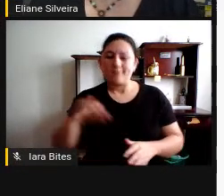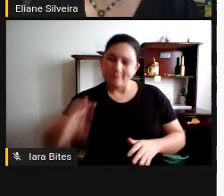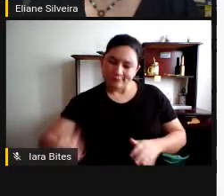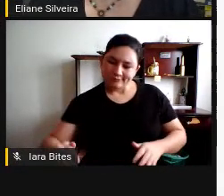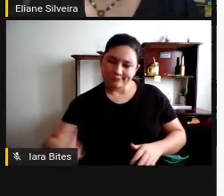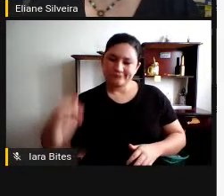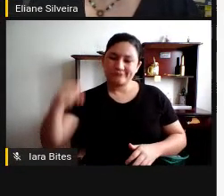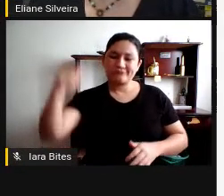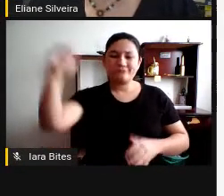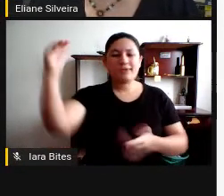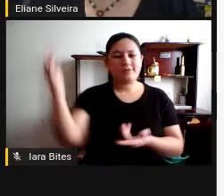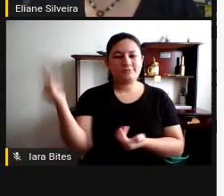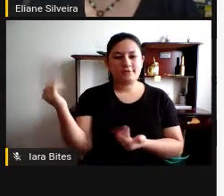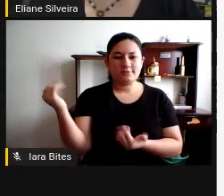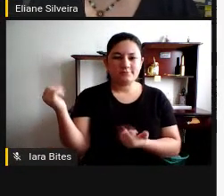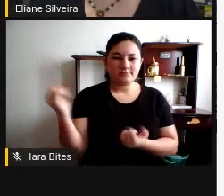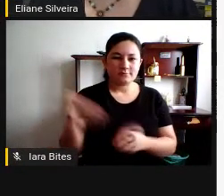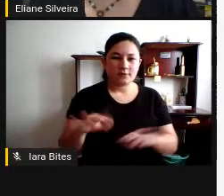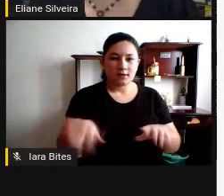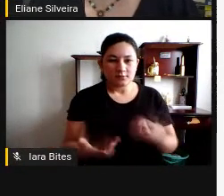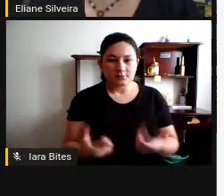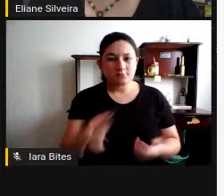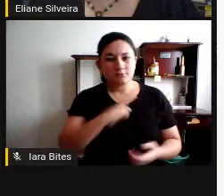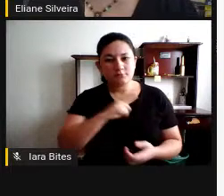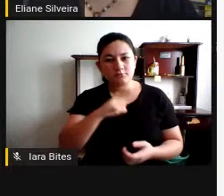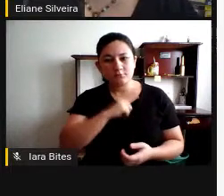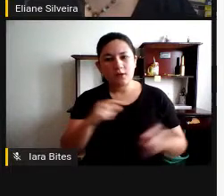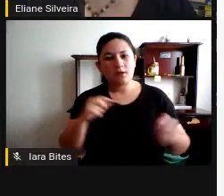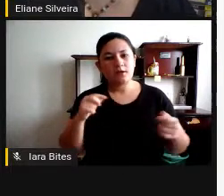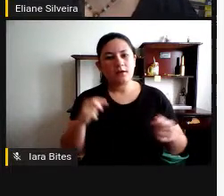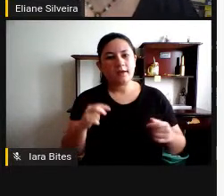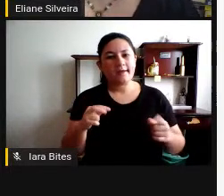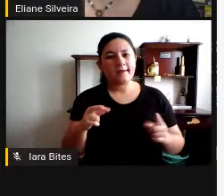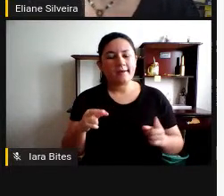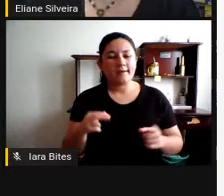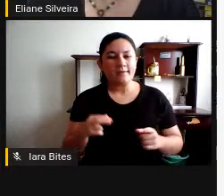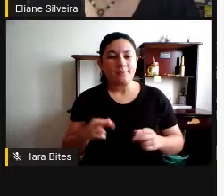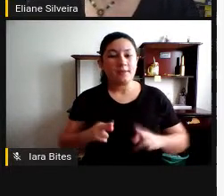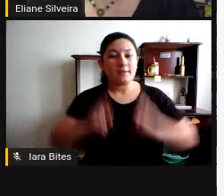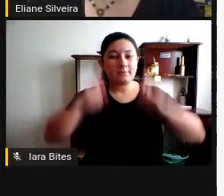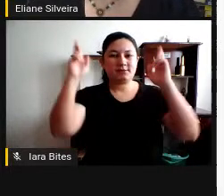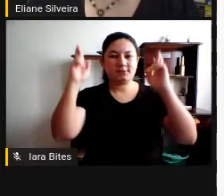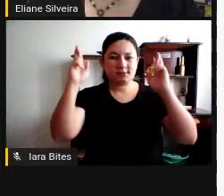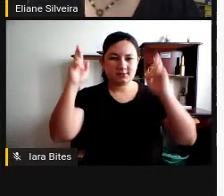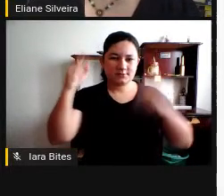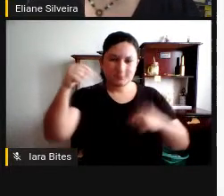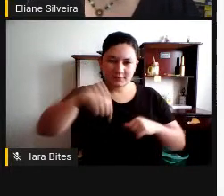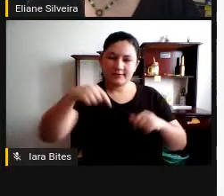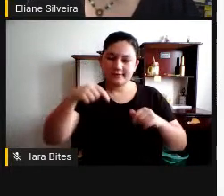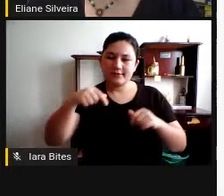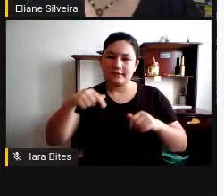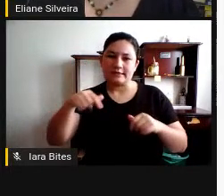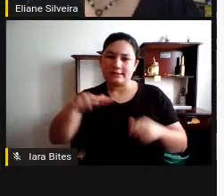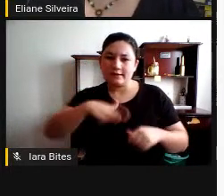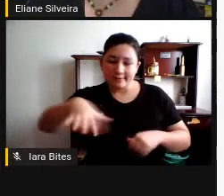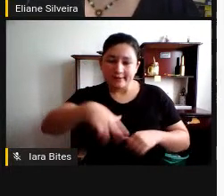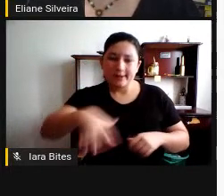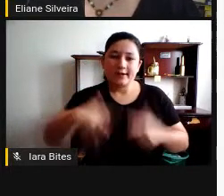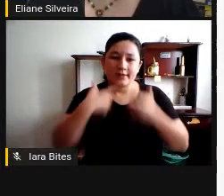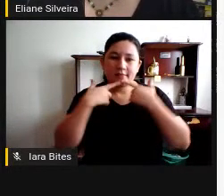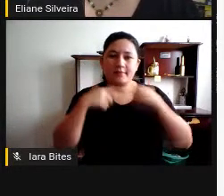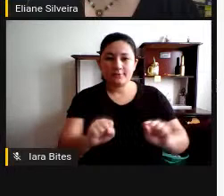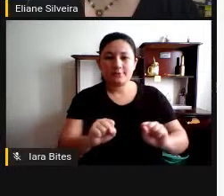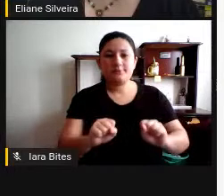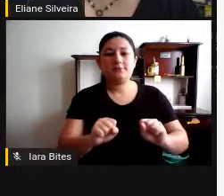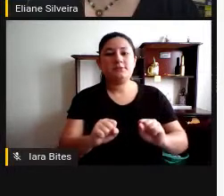trabalho desses dois autores muito representativos da área de letras e linguística sabe que um se permite caminhar com todo o seu